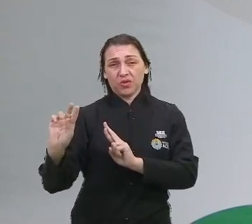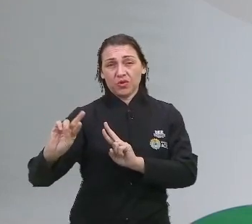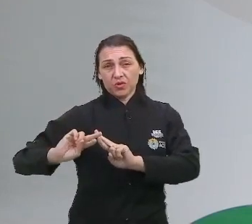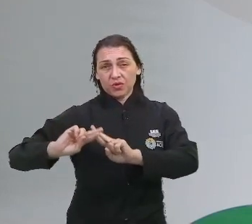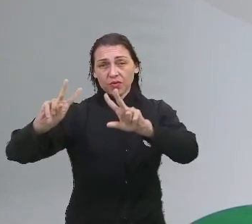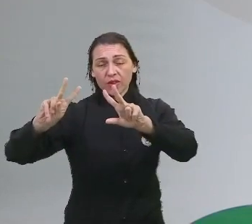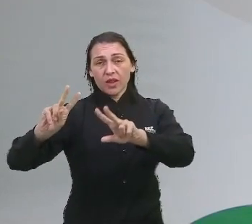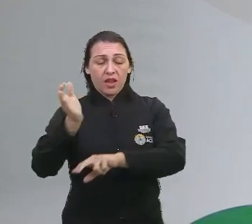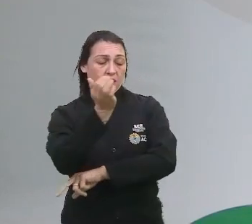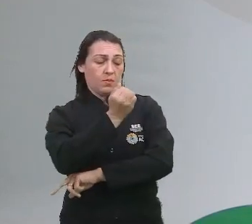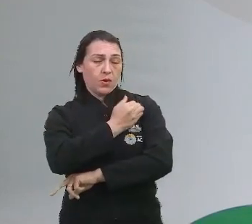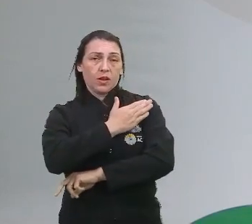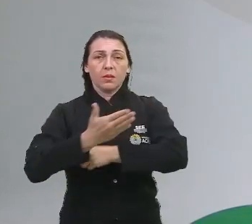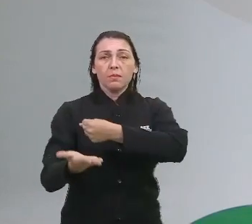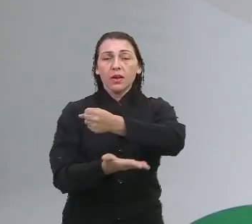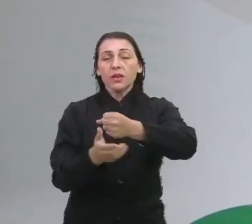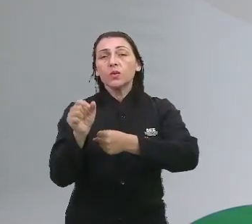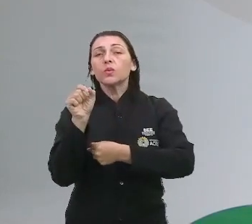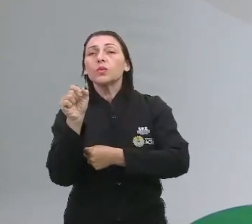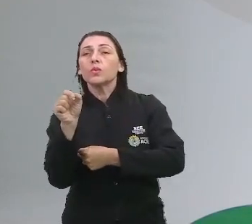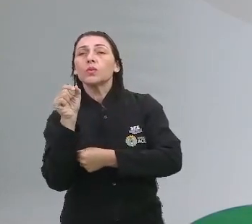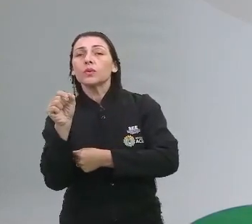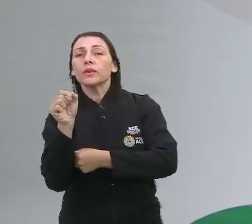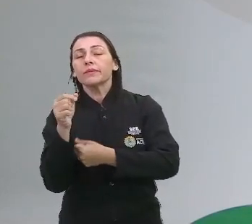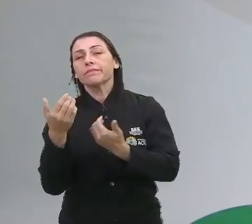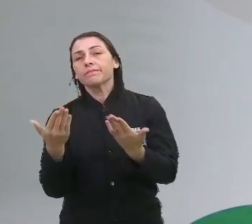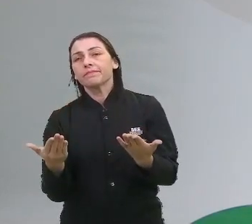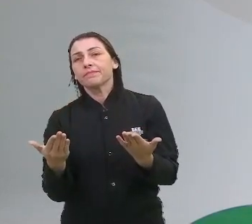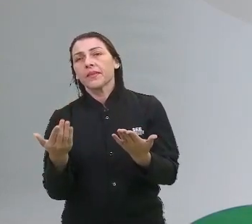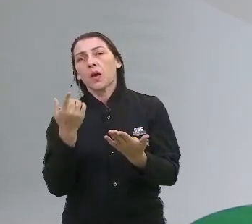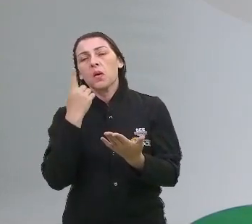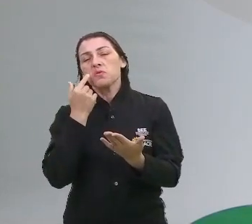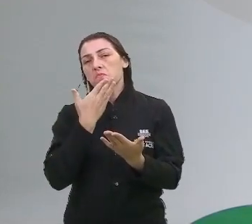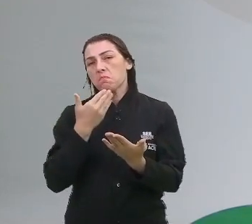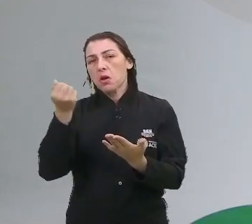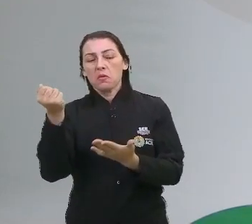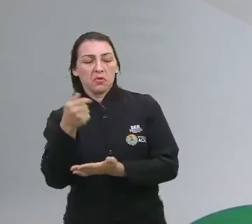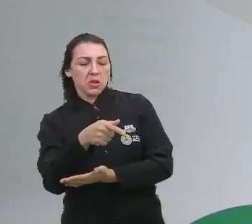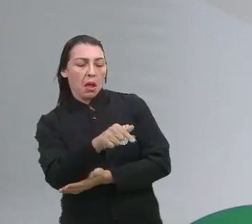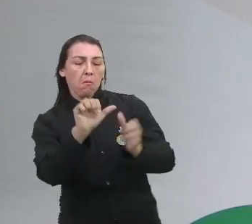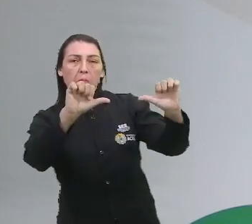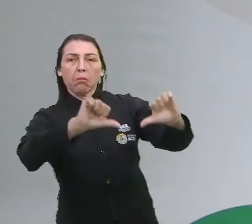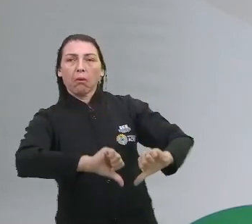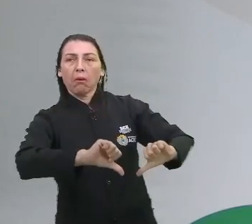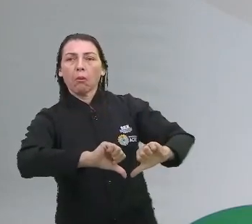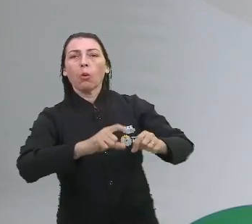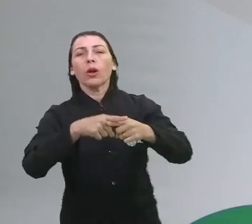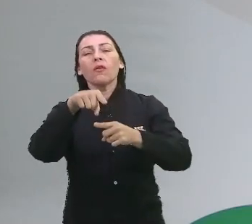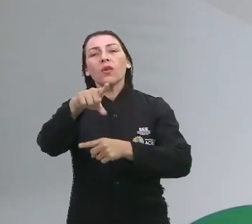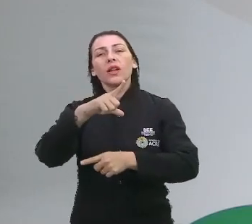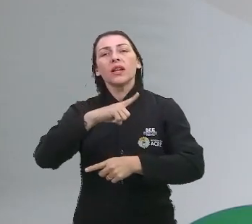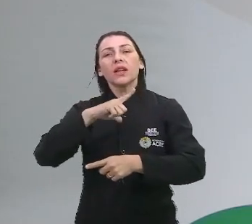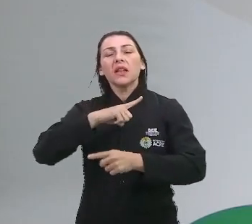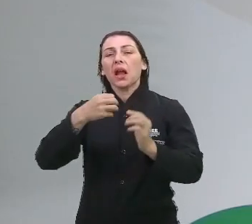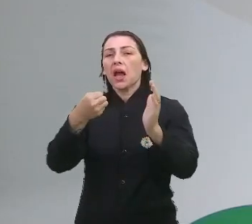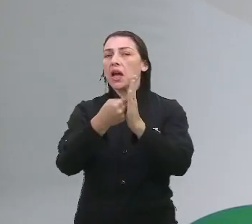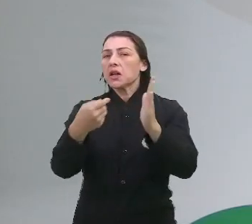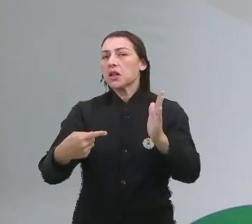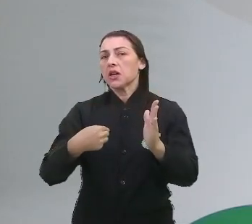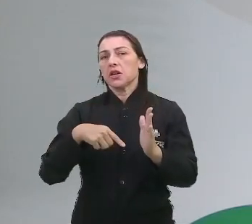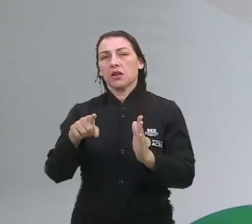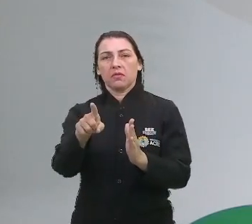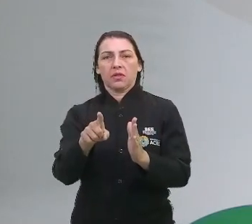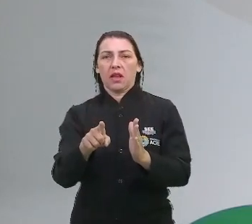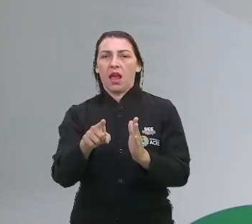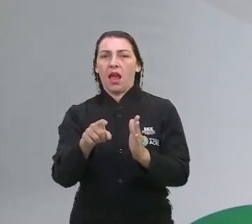preconceito, ele se baseia justamente nisso, de que, tipo, olha, eu sou melhor, você é pior, porque você tem determinada característica e isso lhe